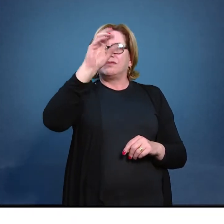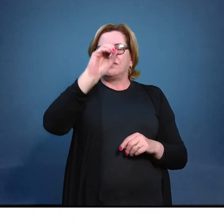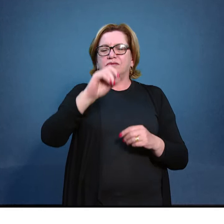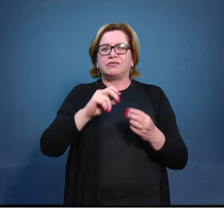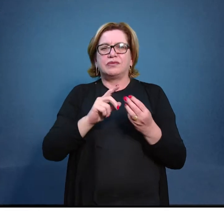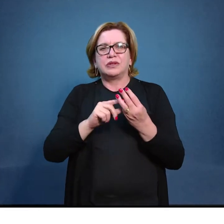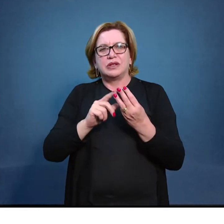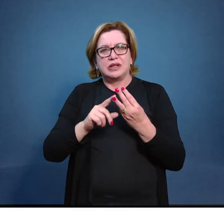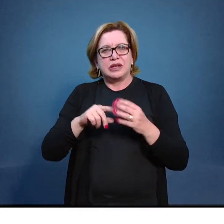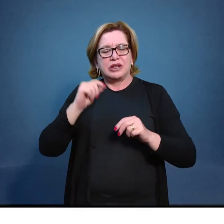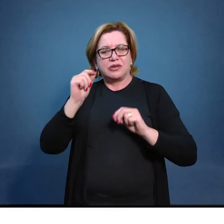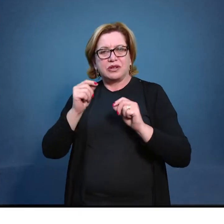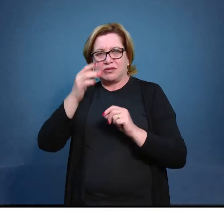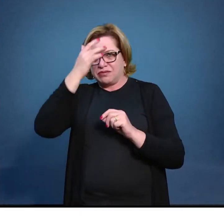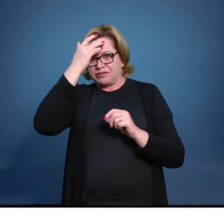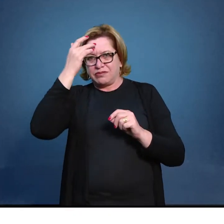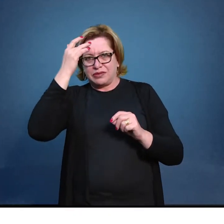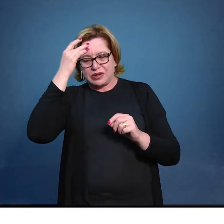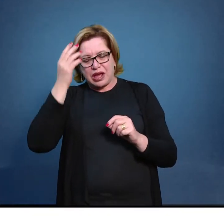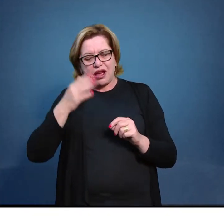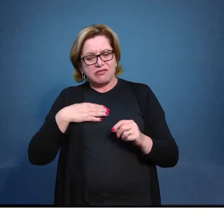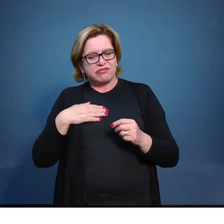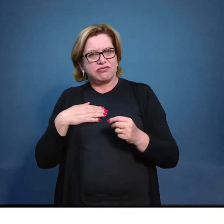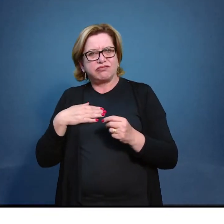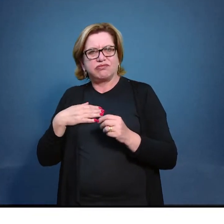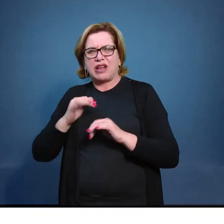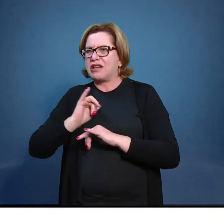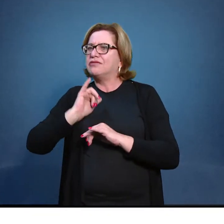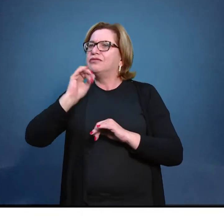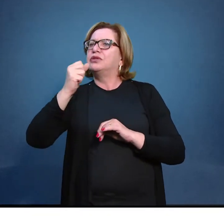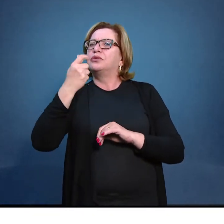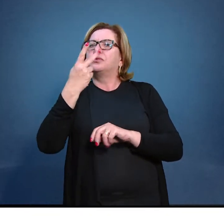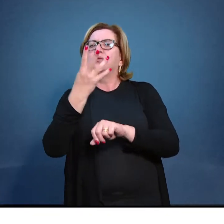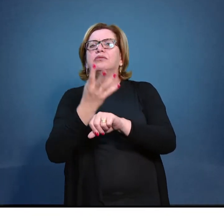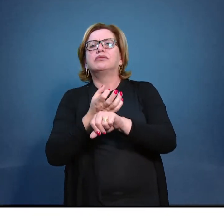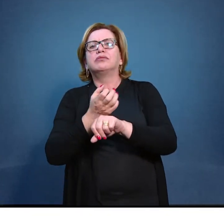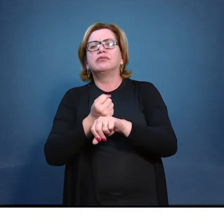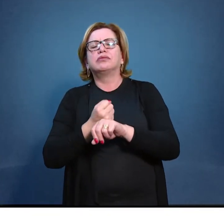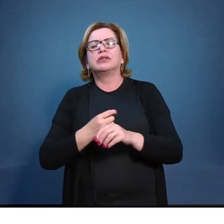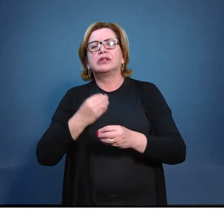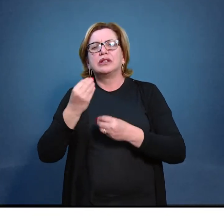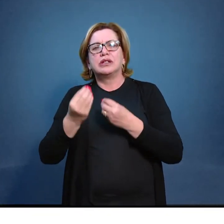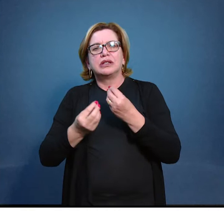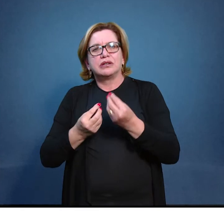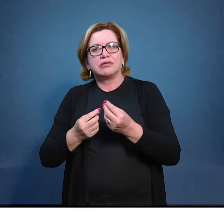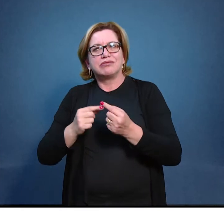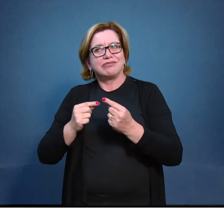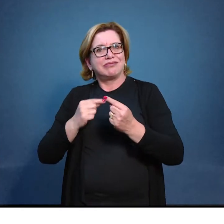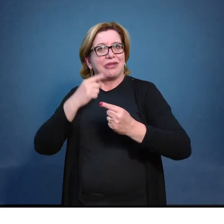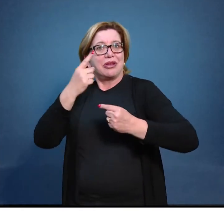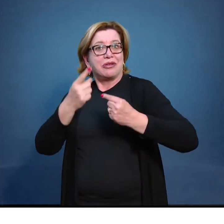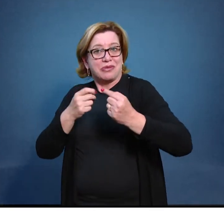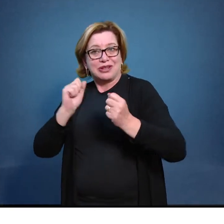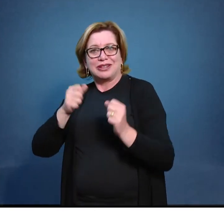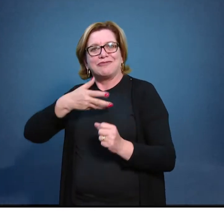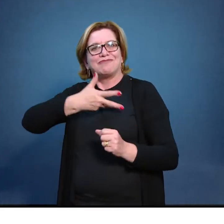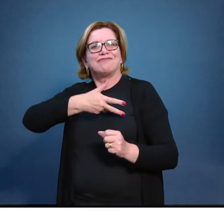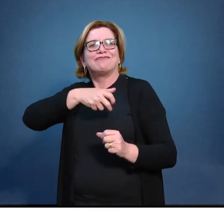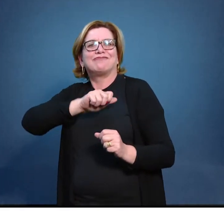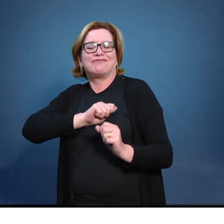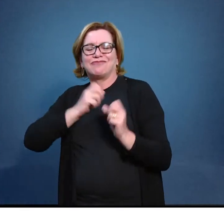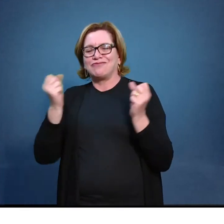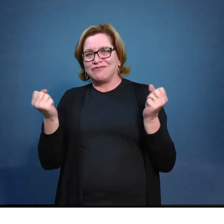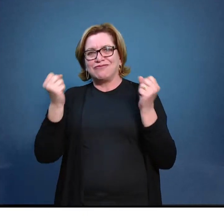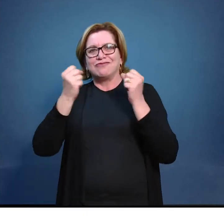é aquele que o contribuinte lança o valor, informa o valor que ele deve do tributo e ele fica sujeito à fiscalização, ele